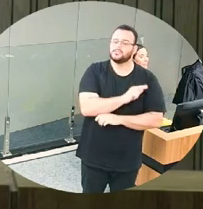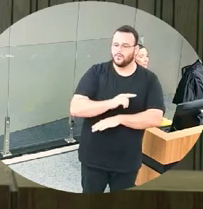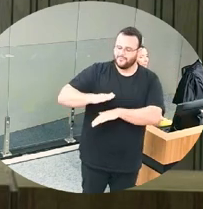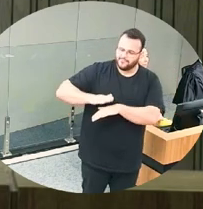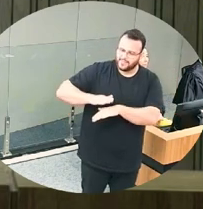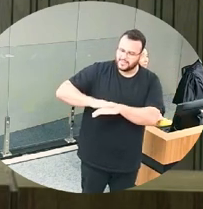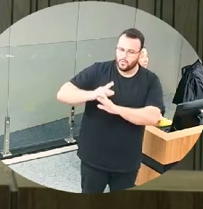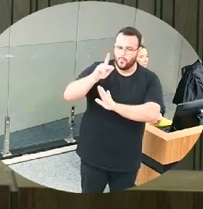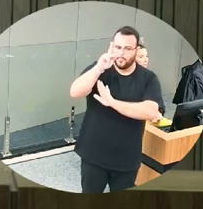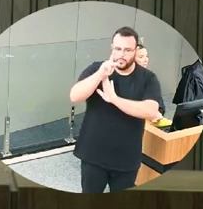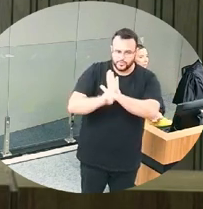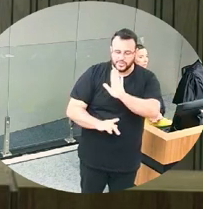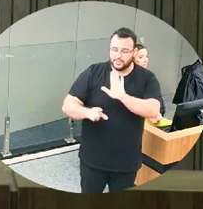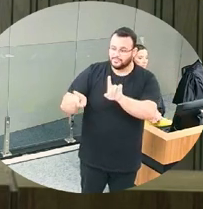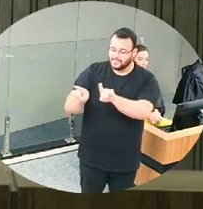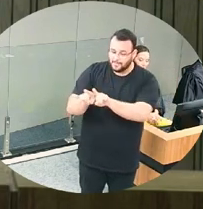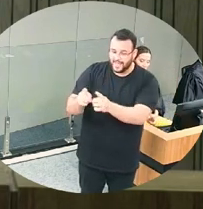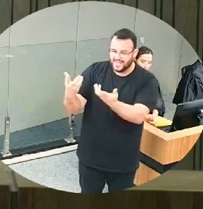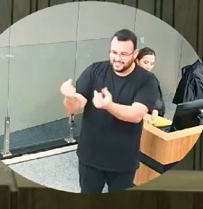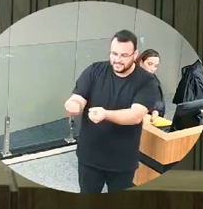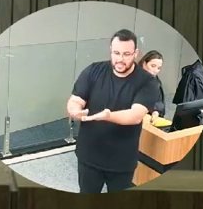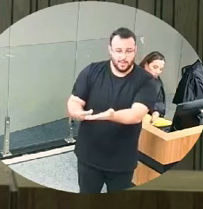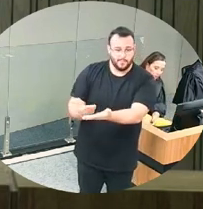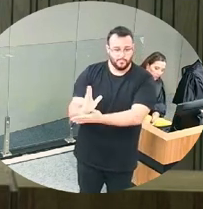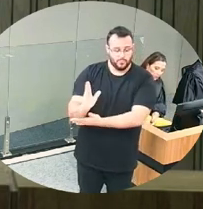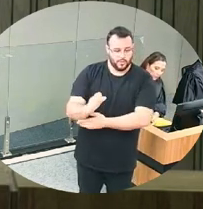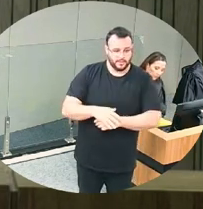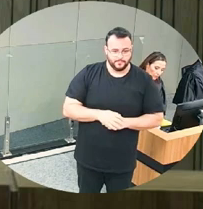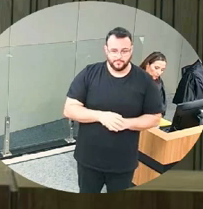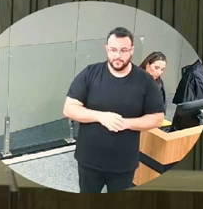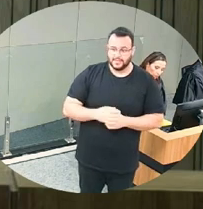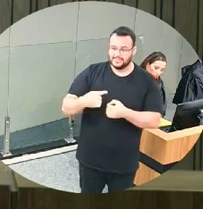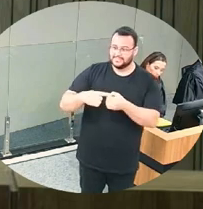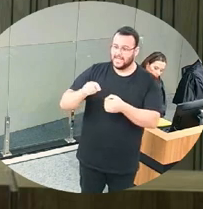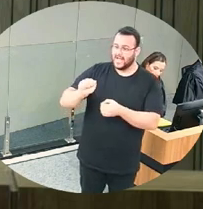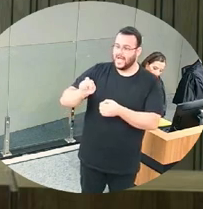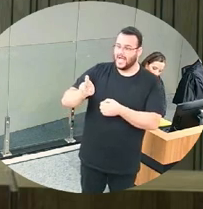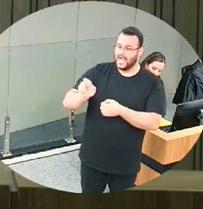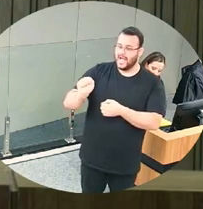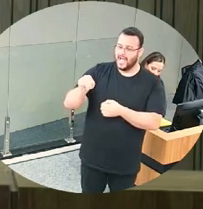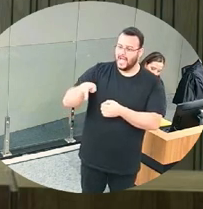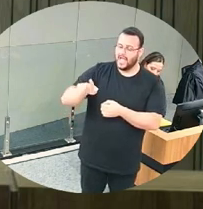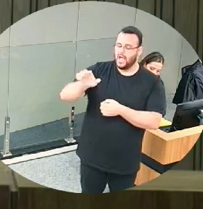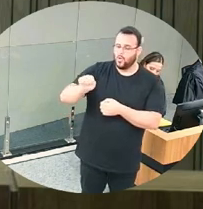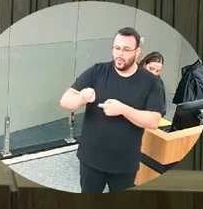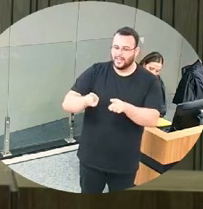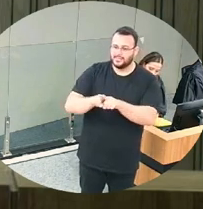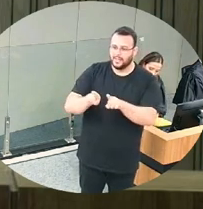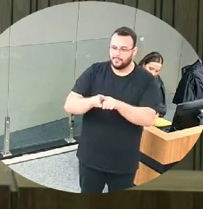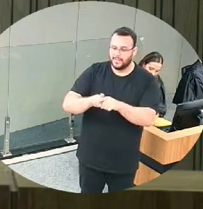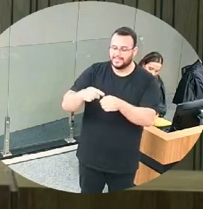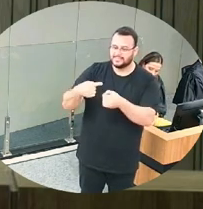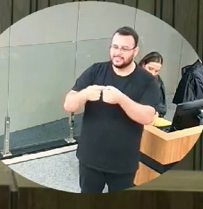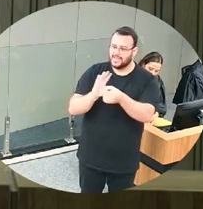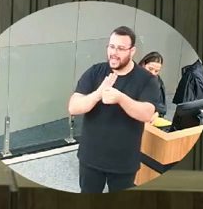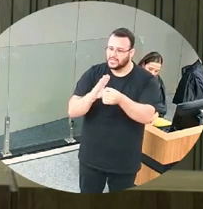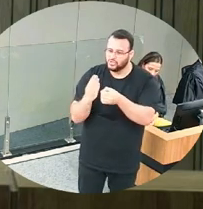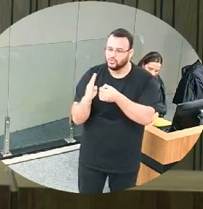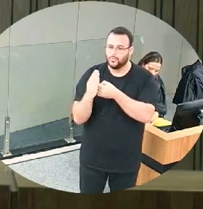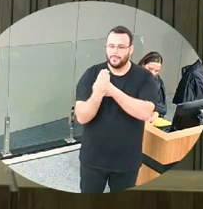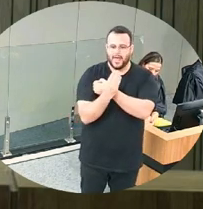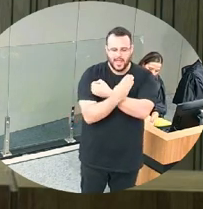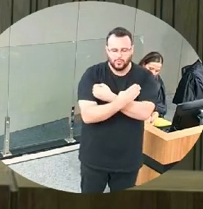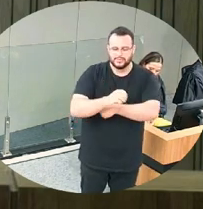elaborar um projeto e aprovar Araranguá e tubarão tubarão que estava há décadas esperando uma